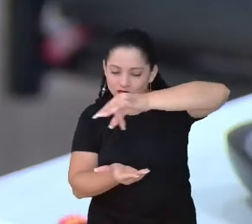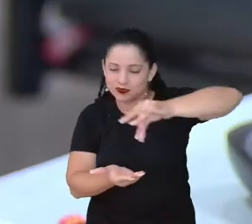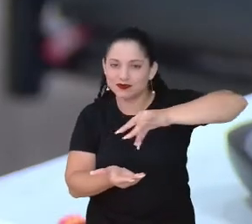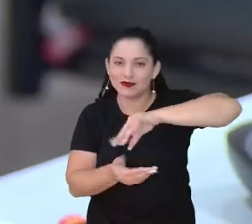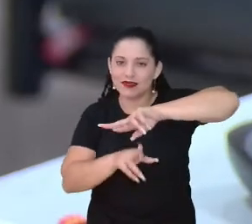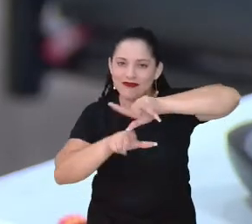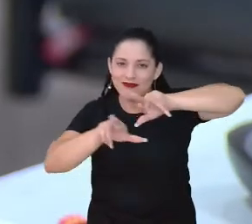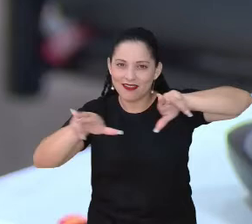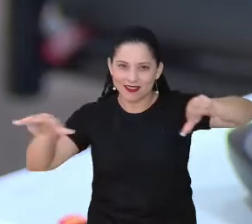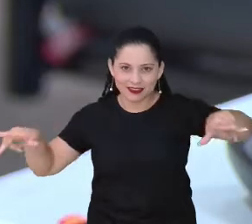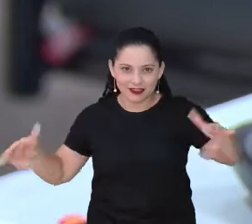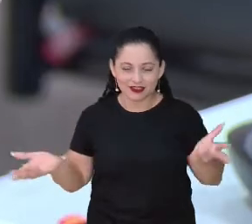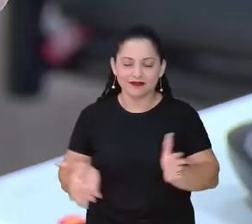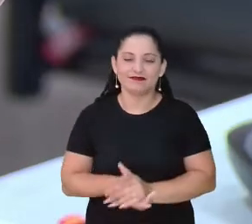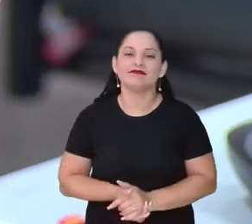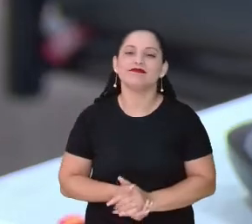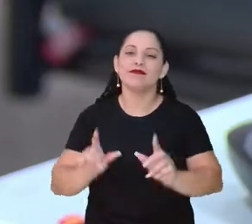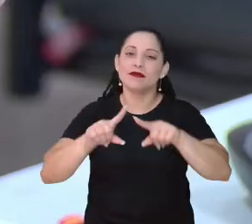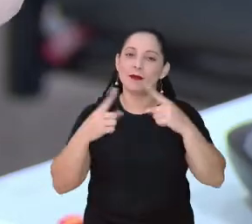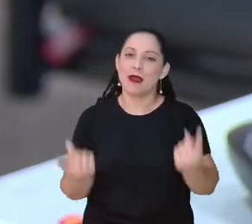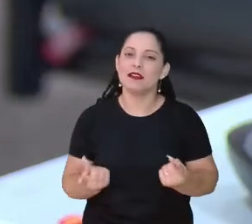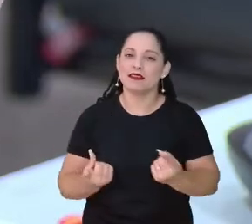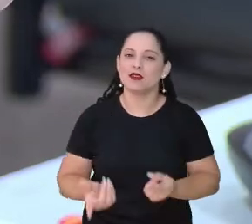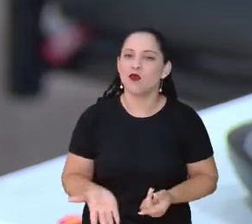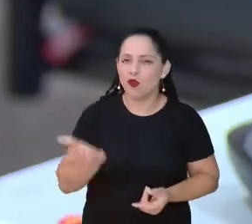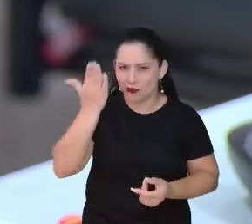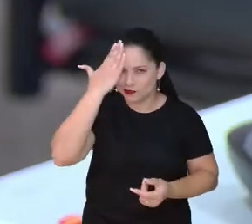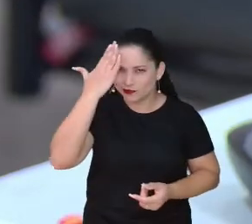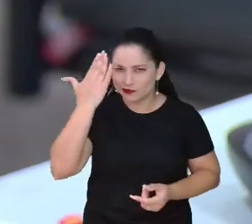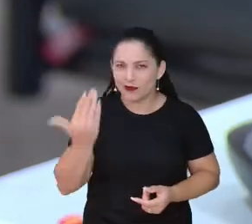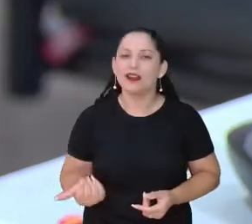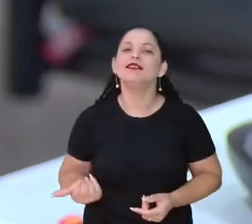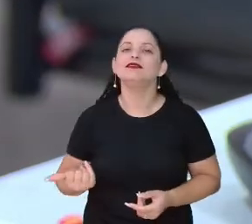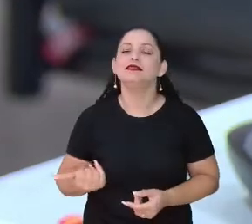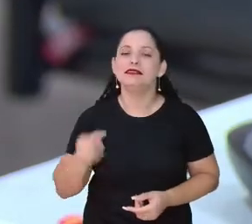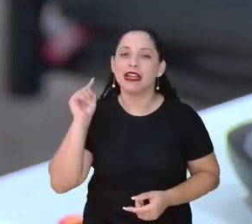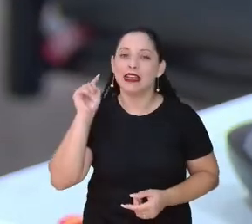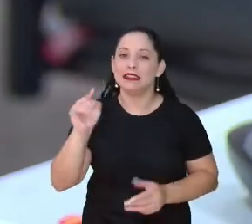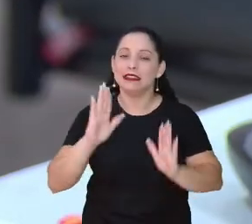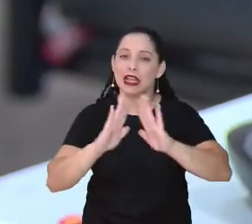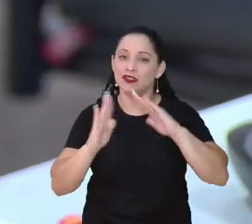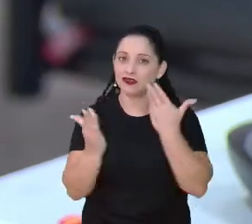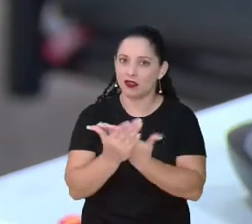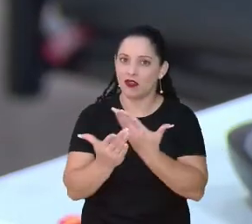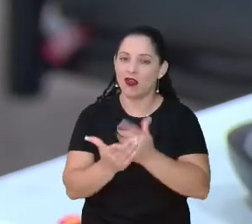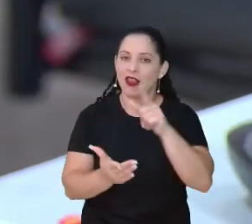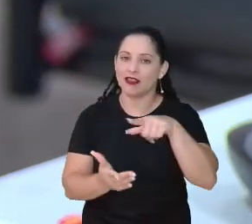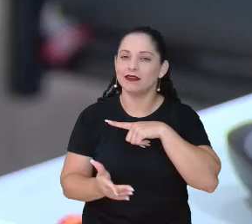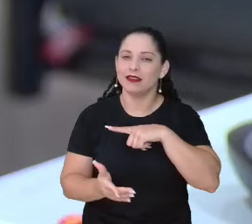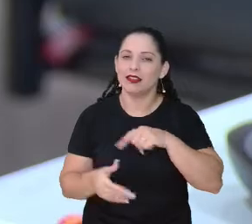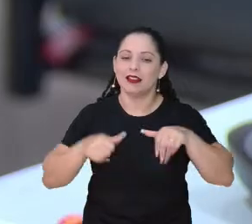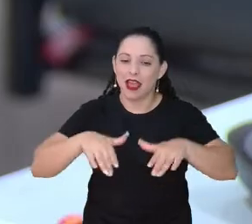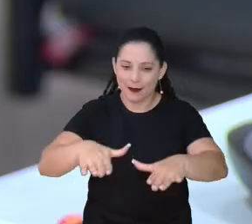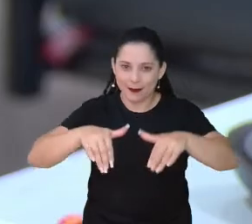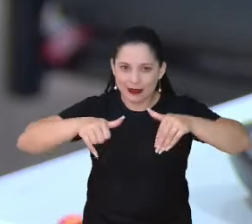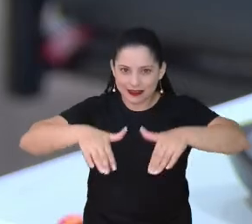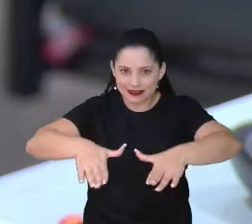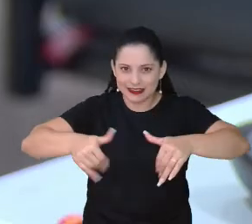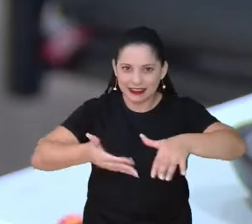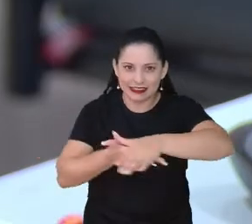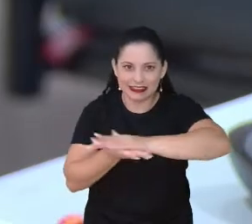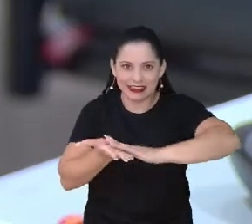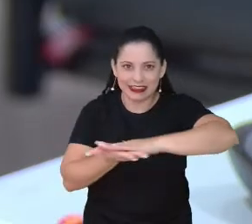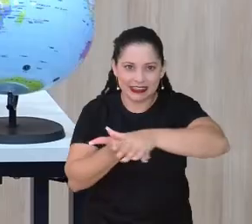poder colorir. Mas eu acredito que aí na escola de vocês, vocês devam ter a massa de modelar. E aqui eu tenho